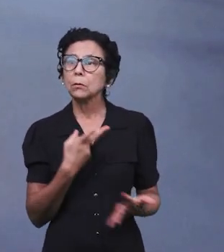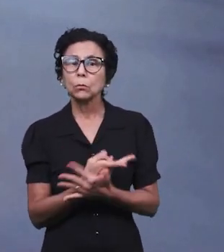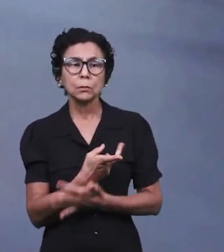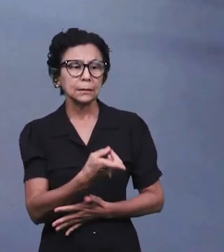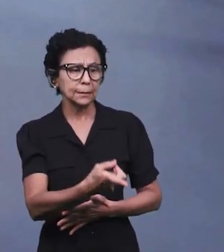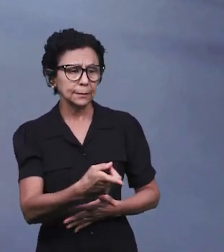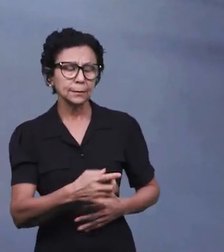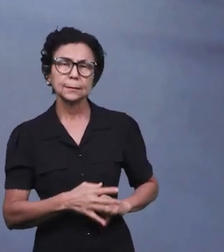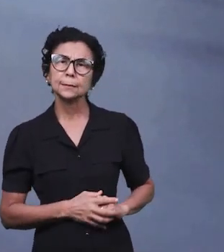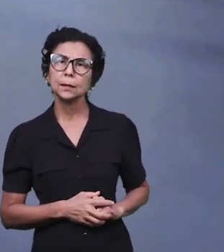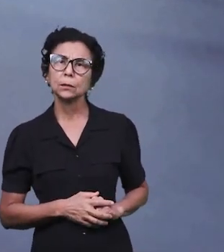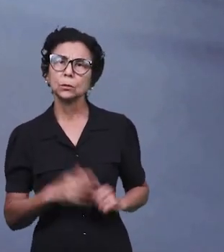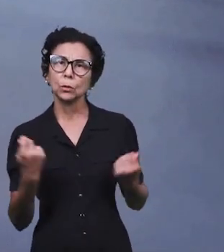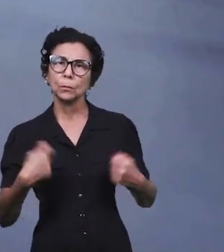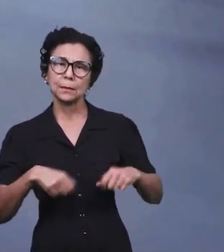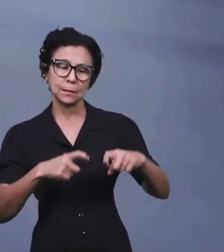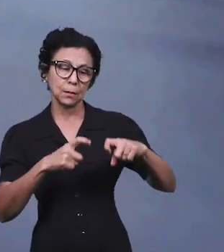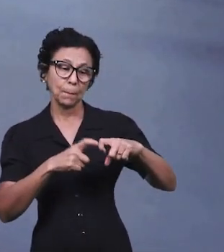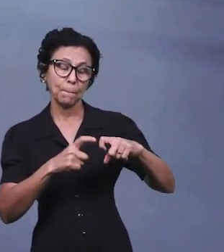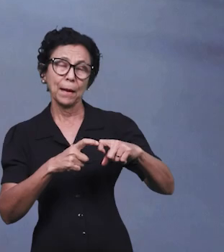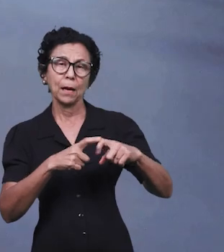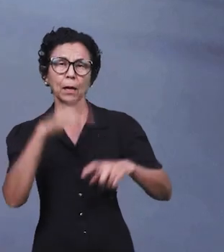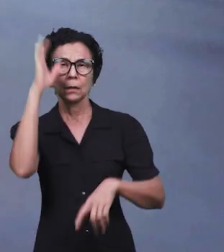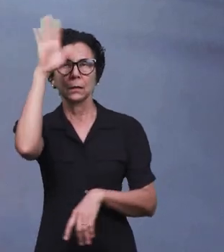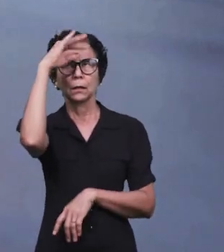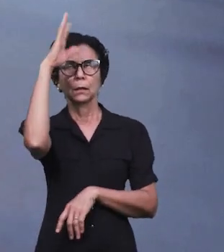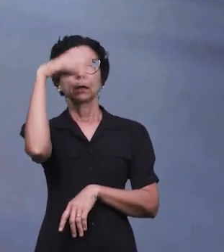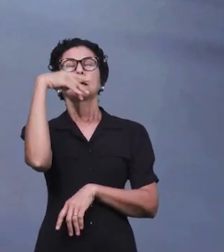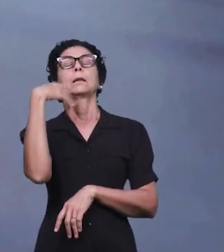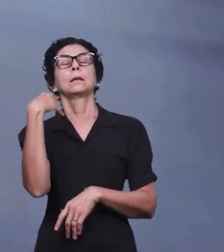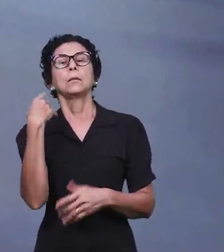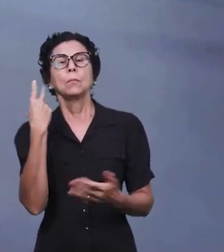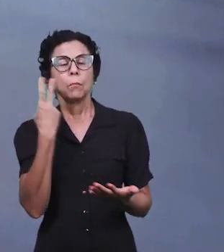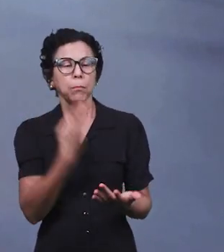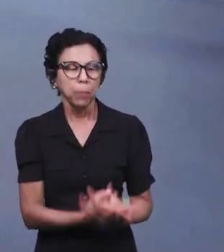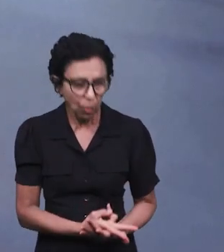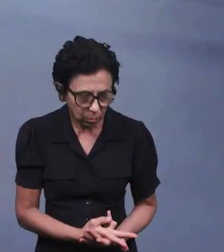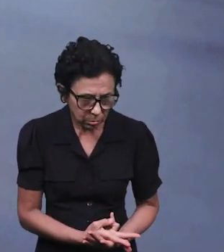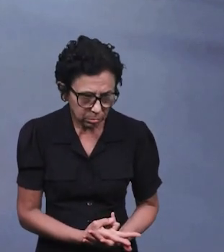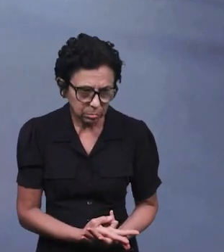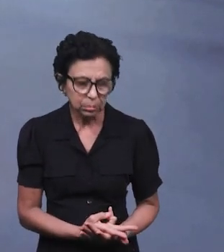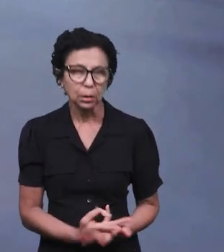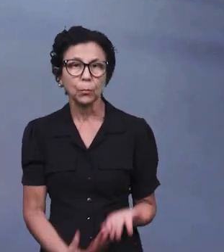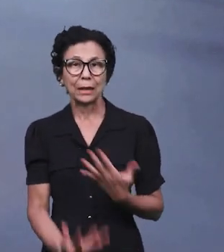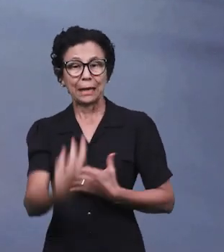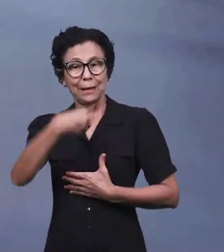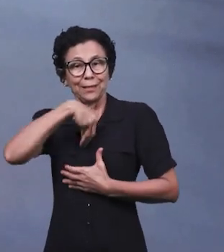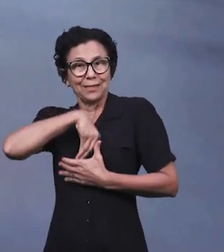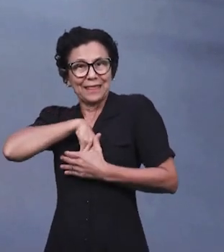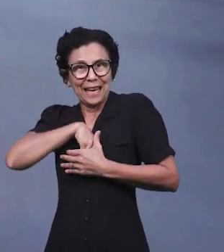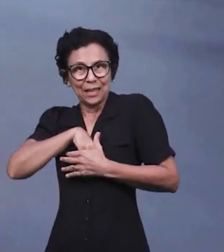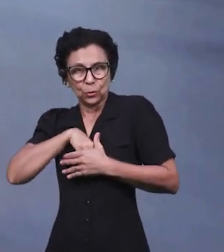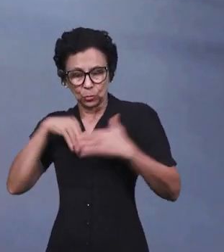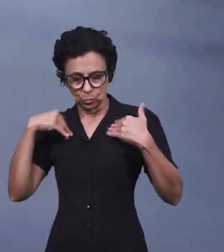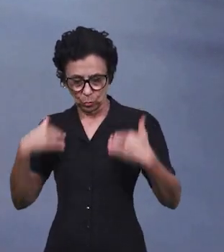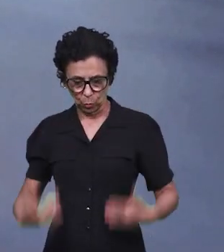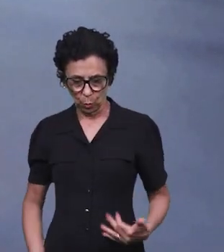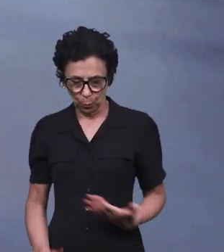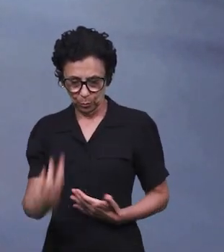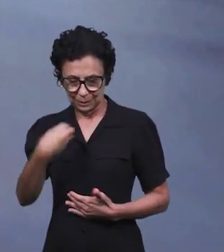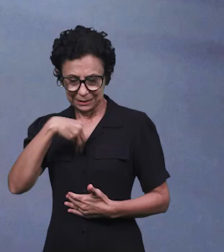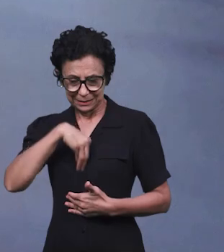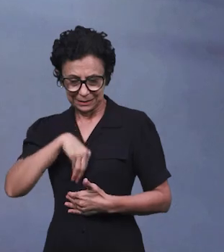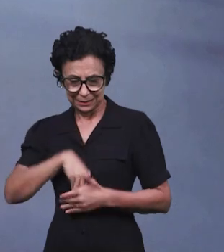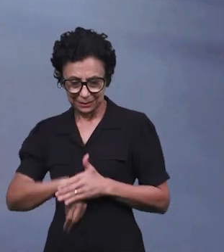aconteceu daquela situação. A pessoa passou mal por quê? Isso nós chamamos de caso clínico, é o que vem de dentro. Então precisa de uma